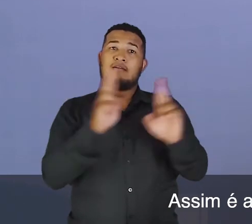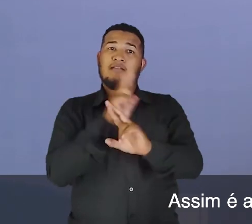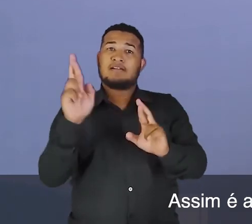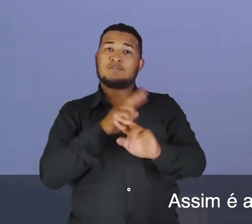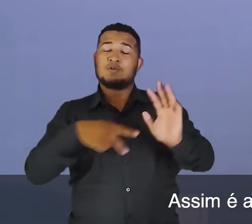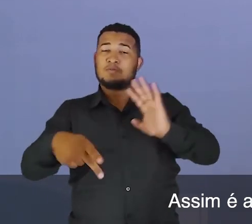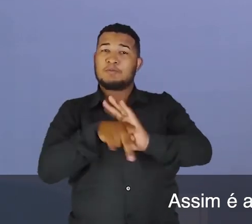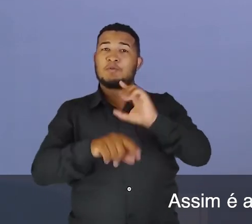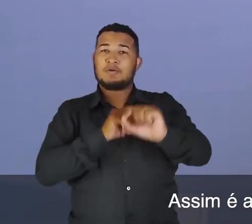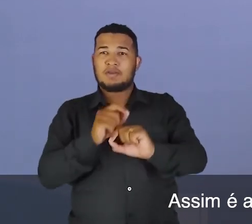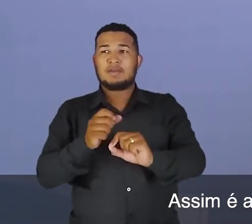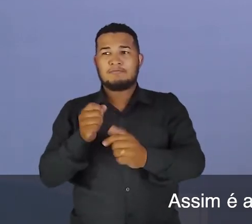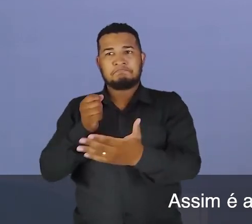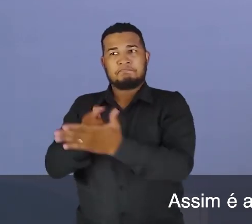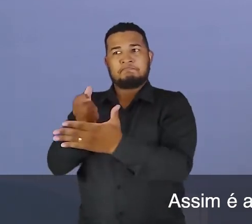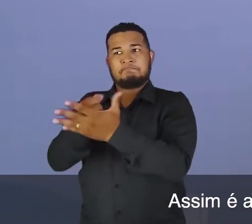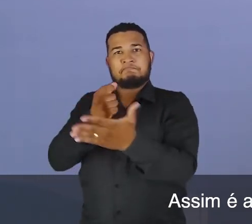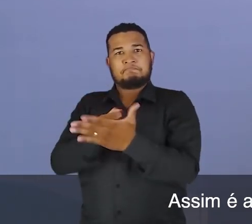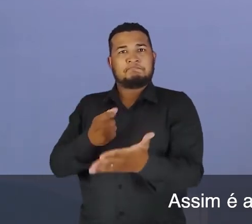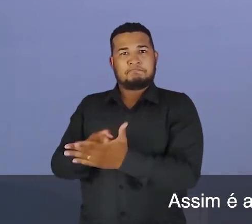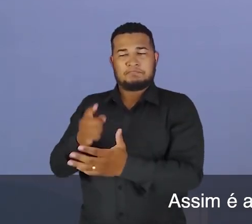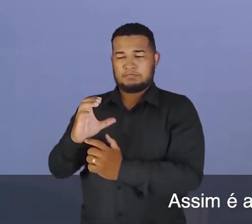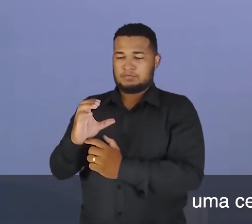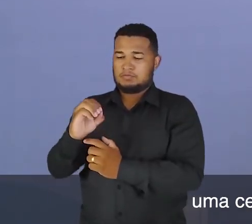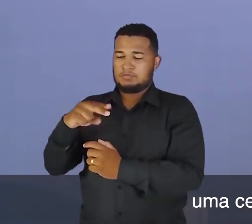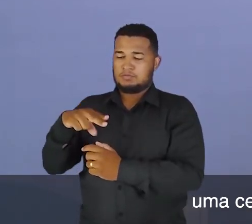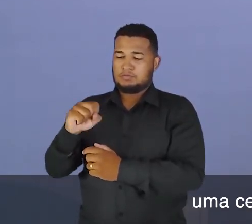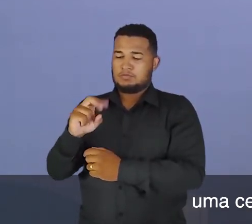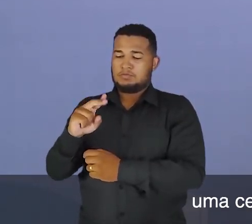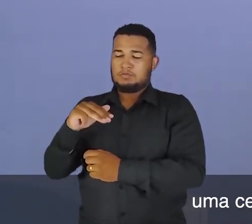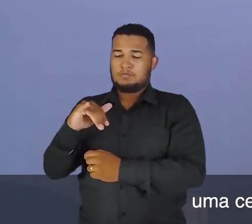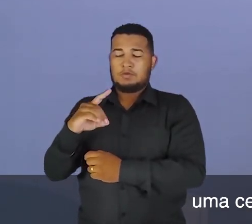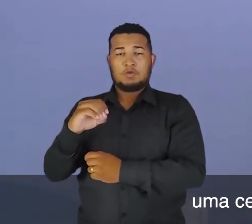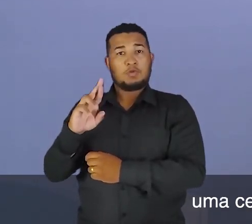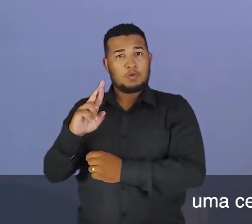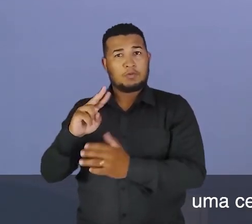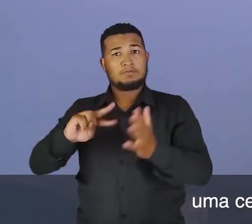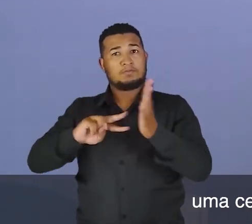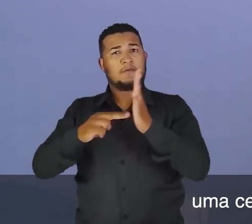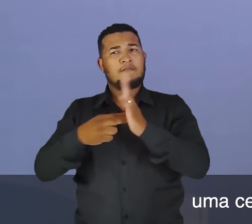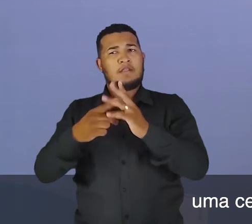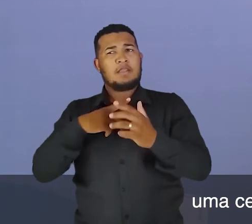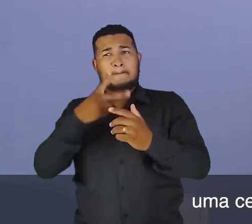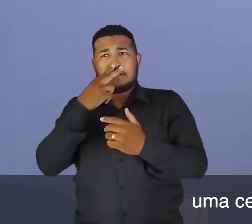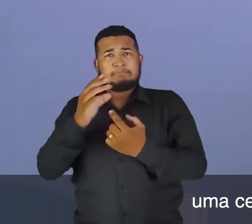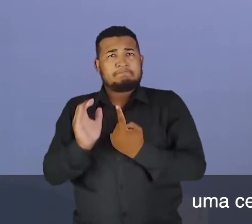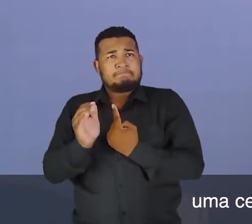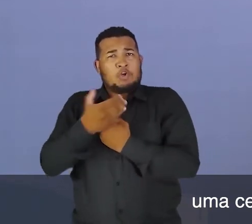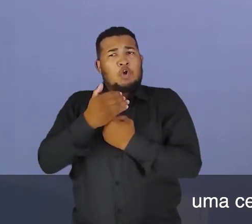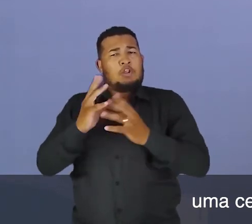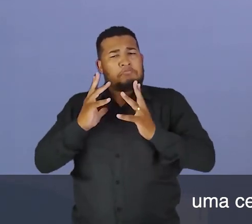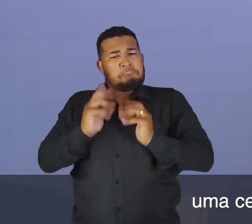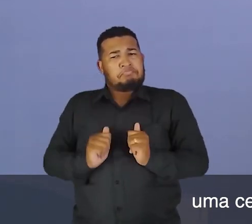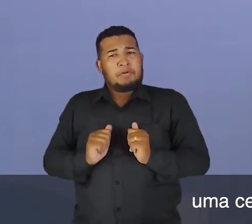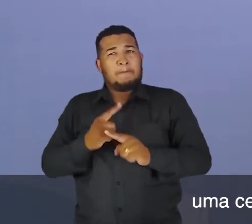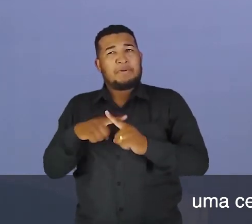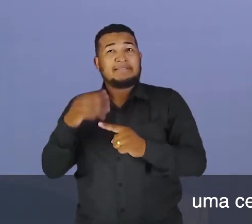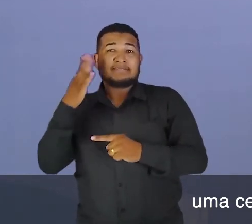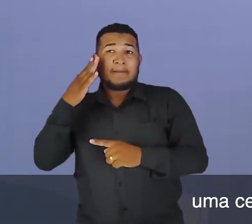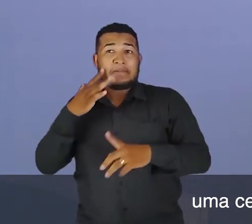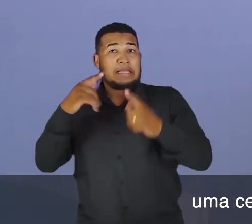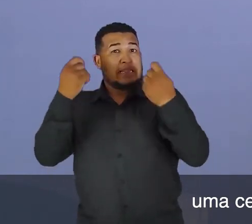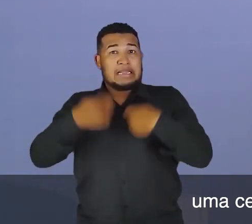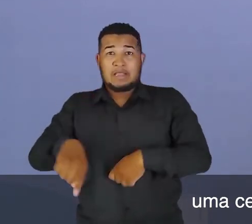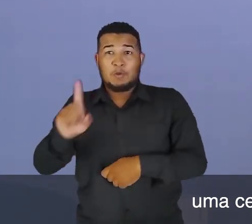consumidor. Nós adquirimos, segundo a pesquisa, uma certa imunidade porque sabemos que não